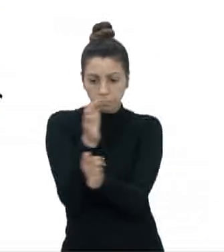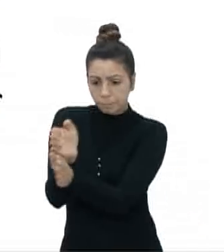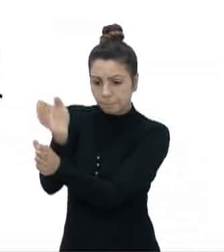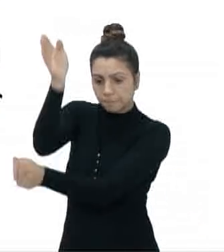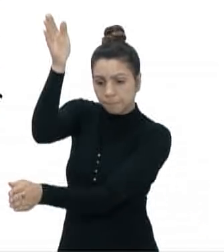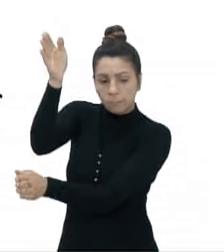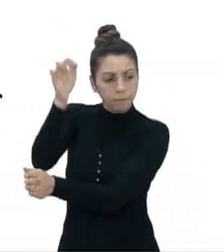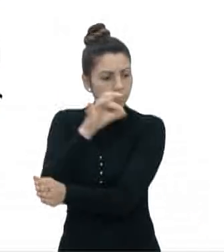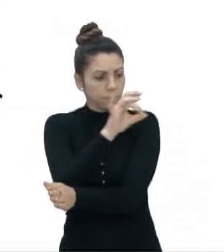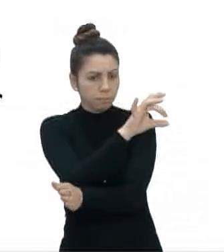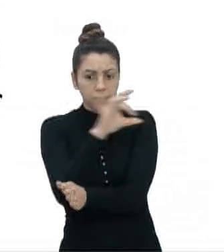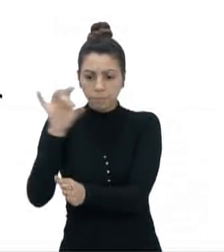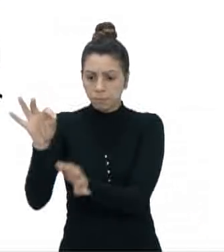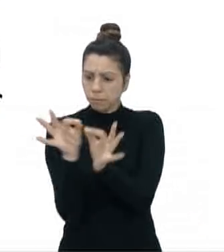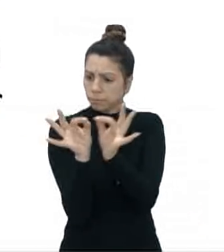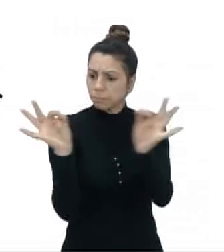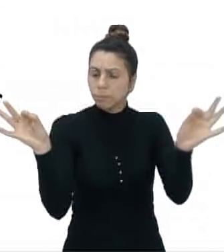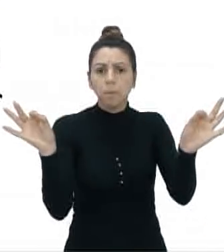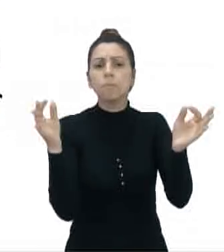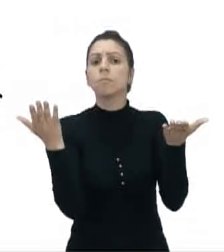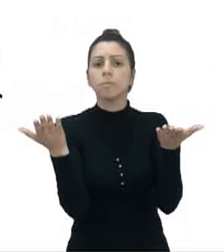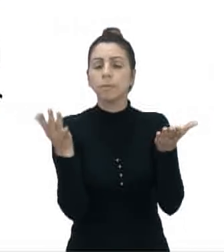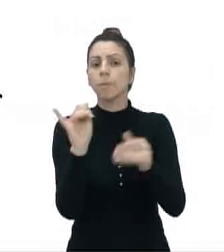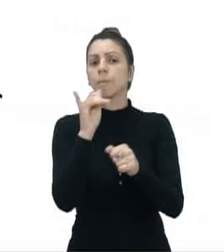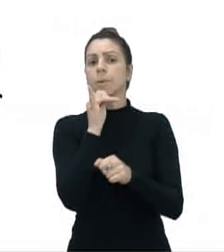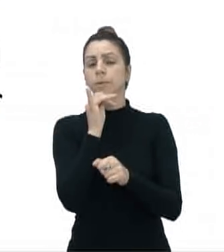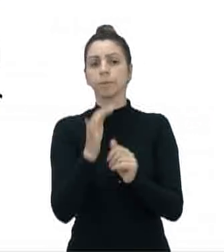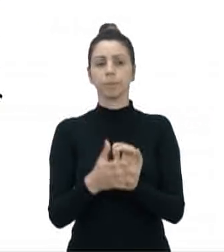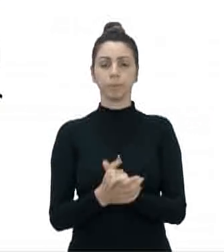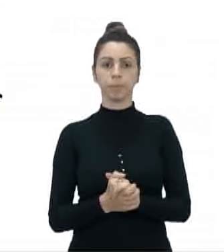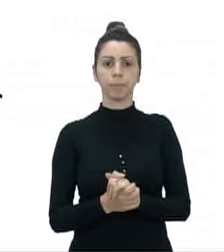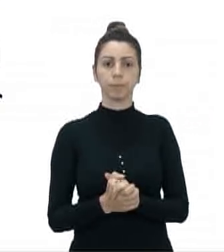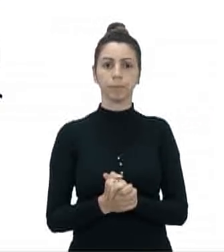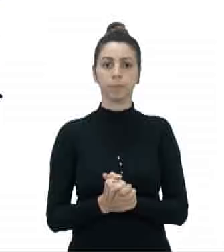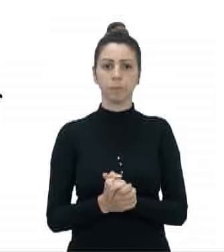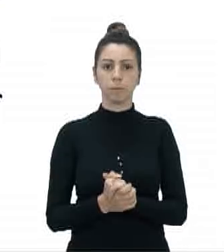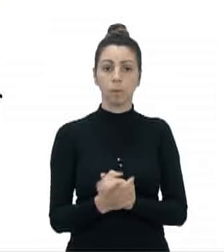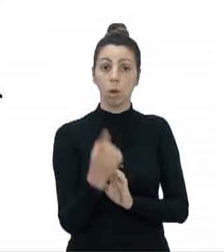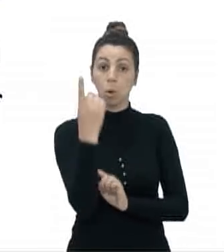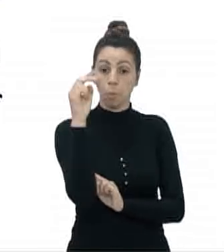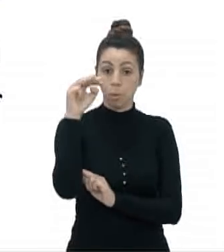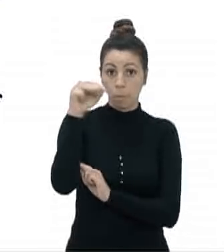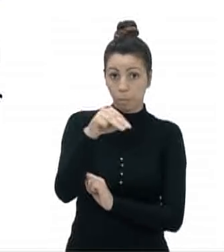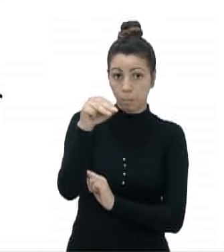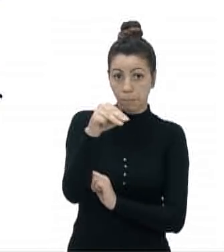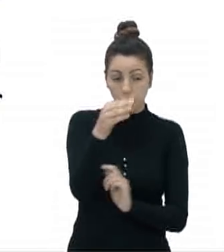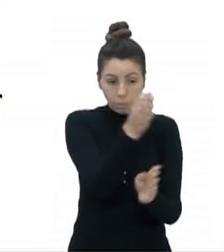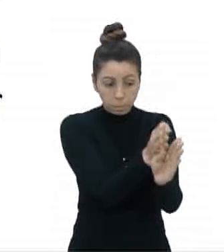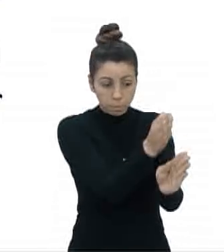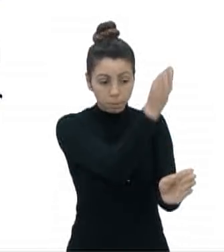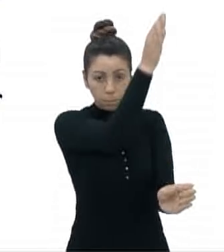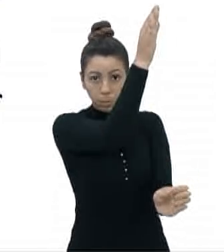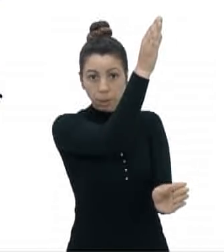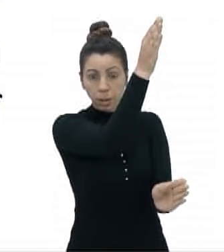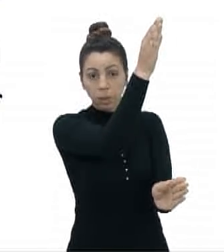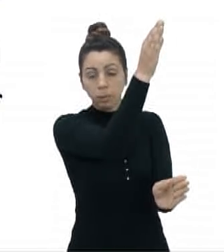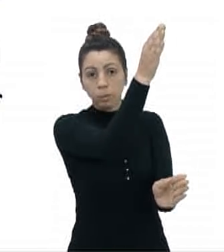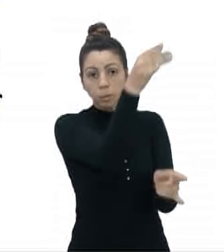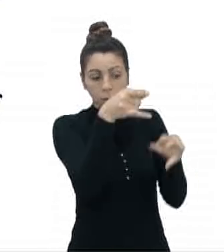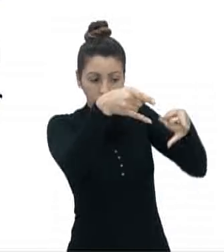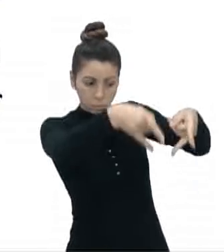que ela estava de cada parede do quarto? Por exemplo, estava a 1 metro da parede próxima à